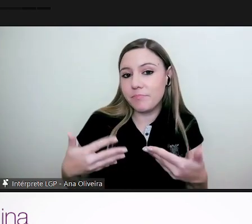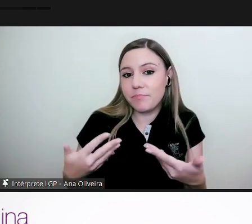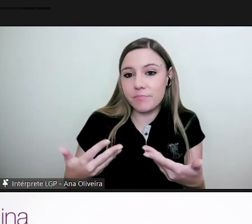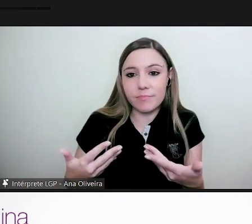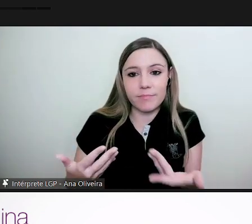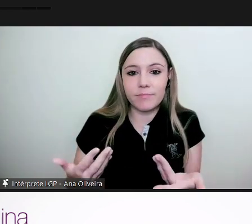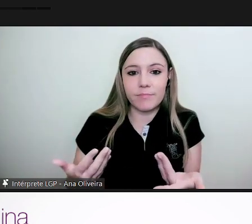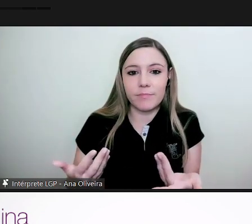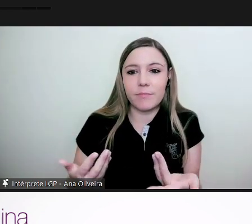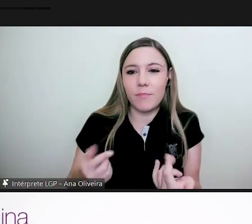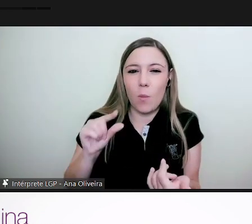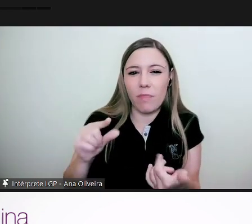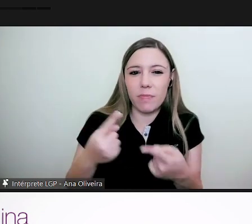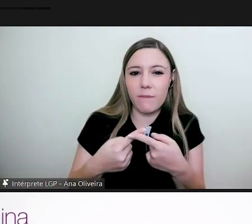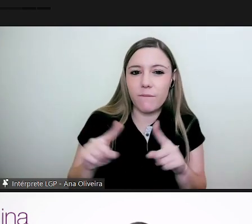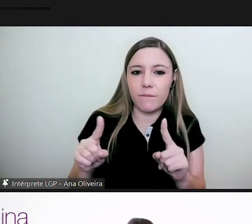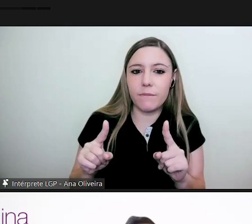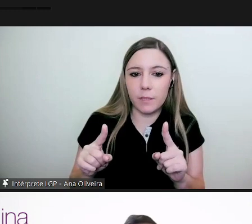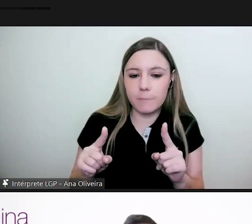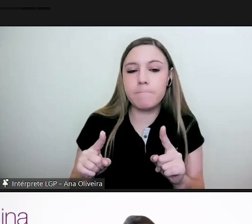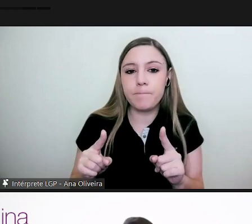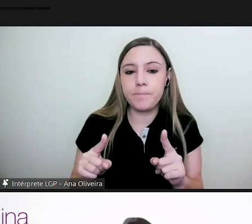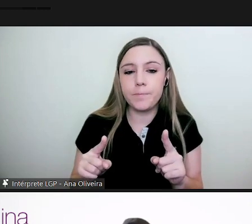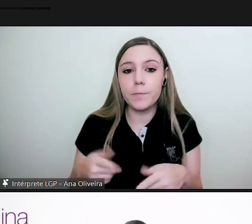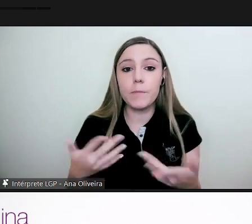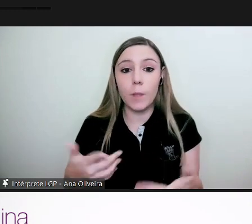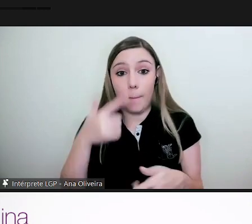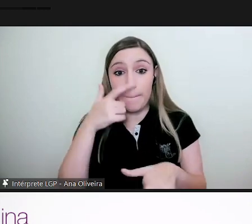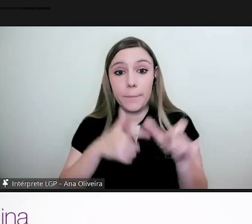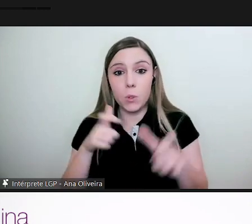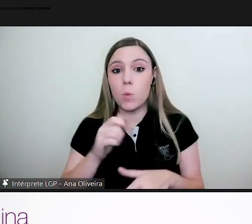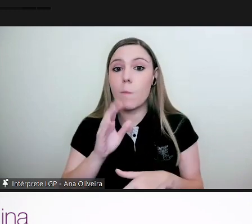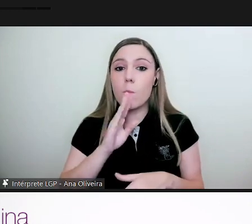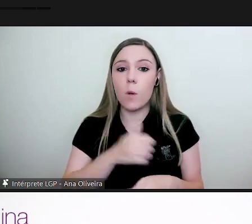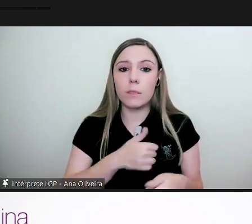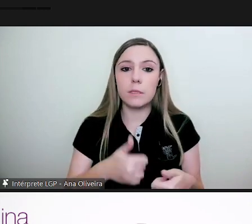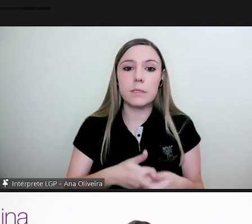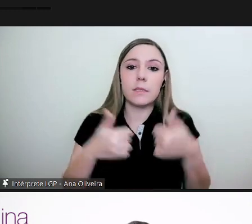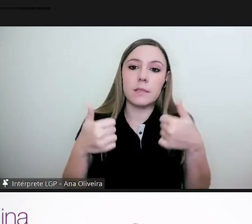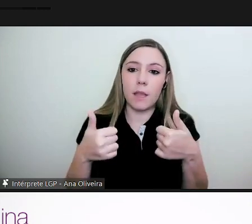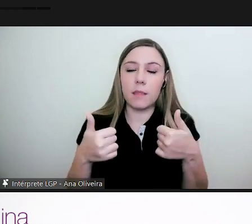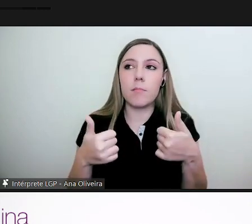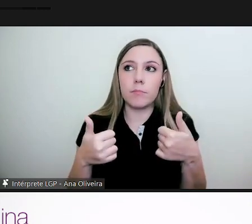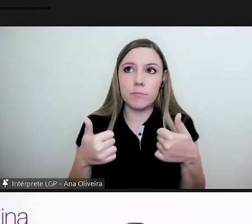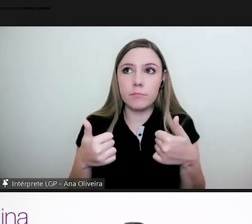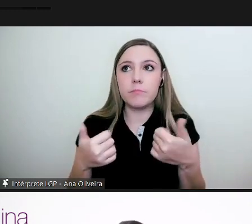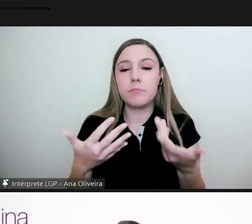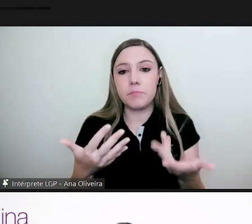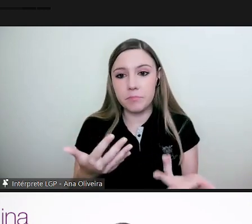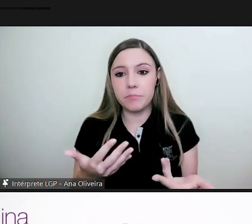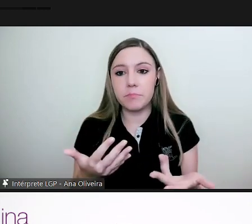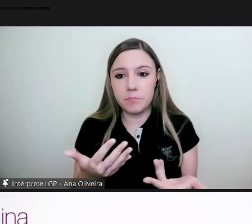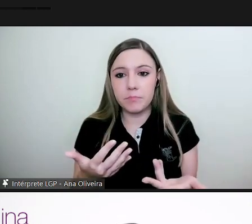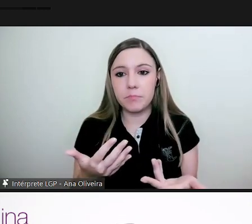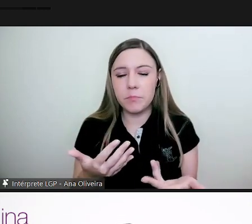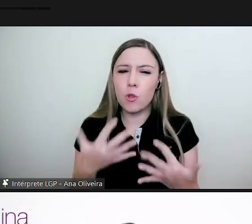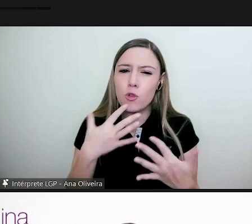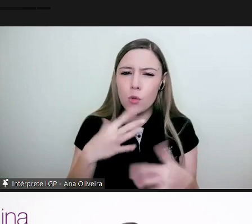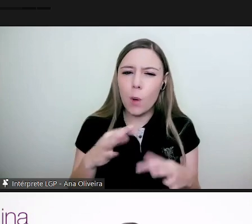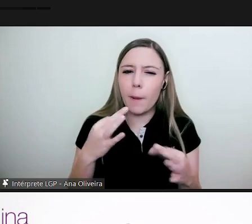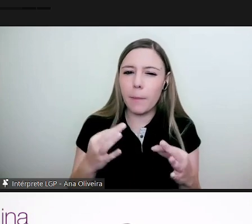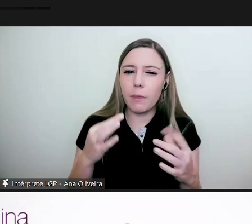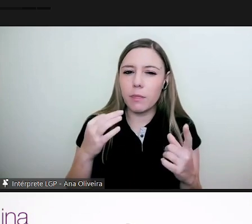é um bocadinho alheio e, portanto, quem vive na cidade tende um bocadinho a ter uma imagem um